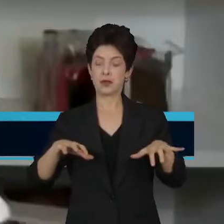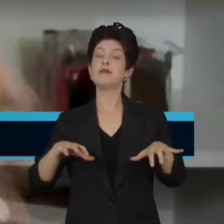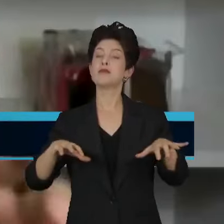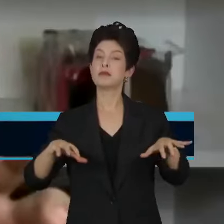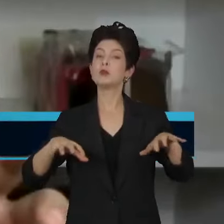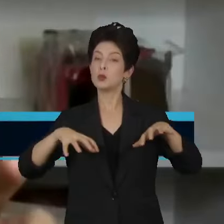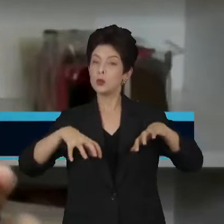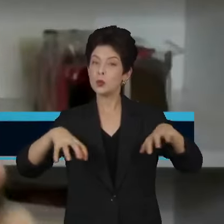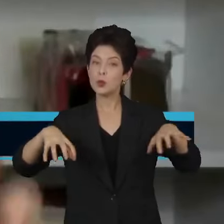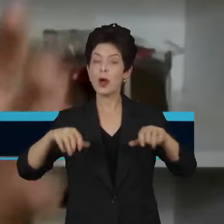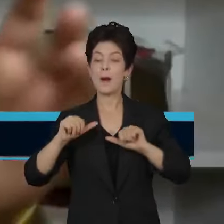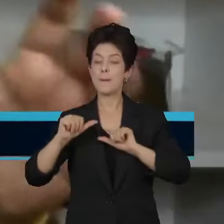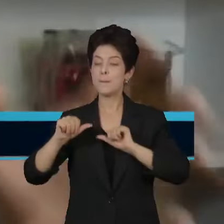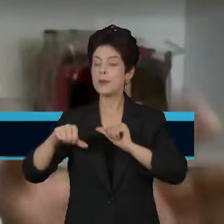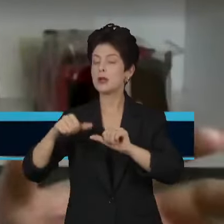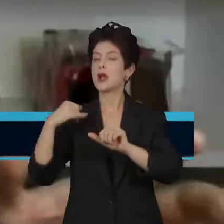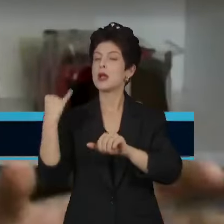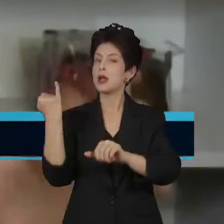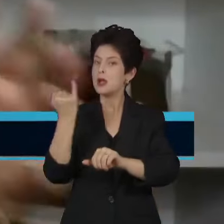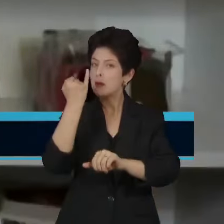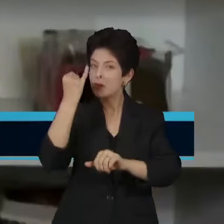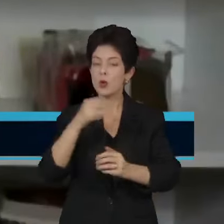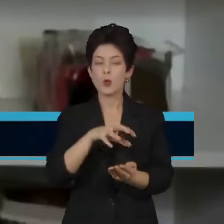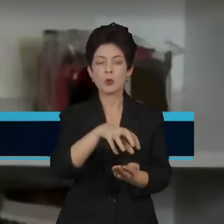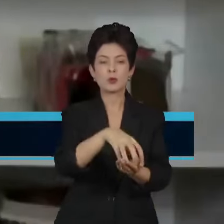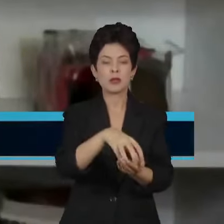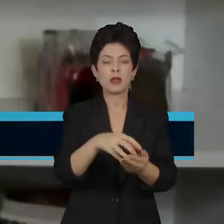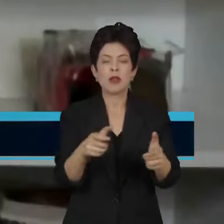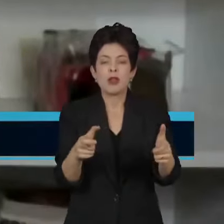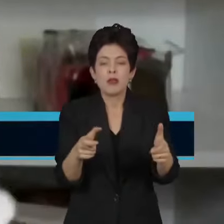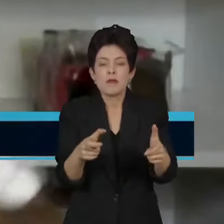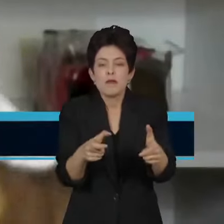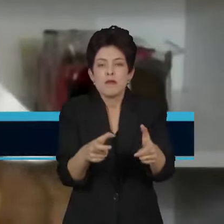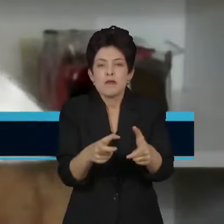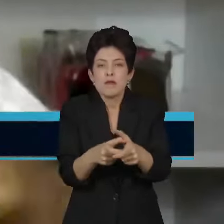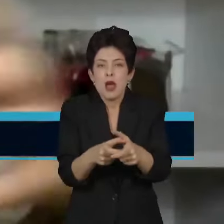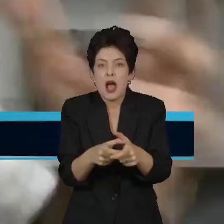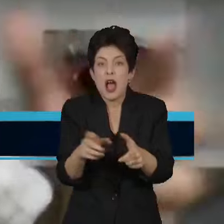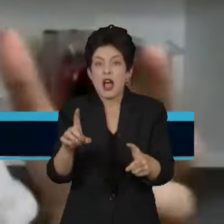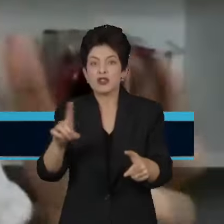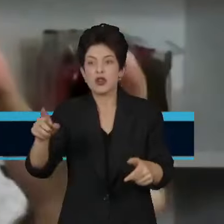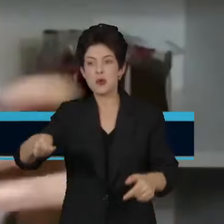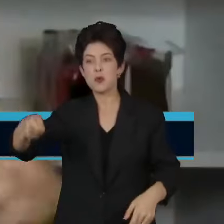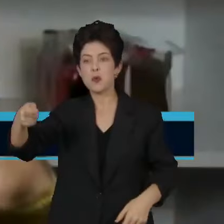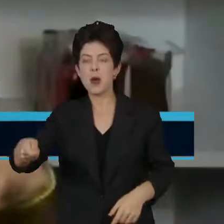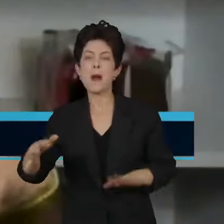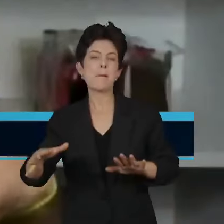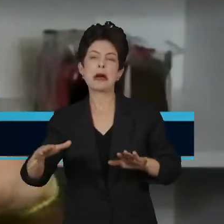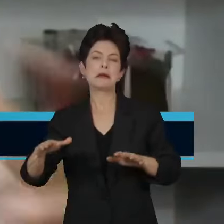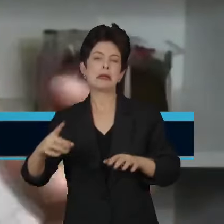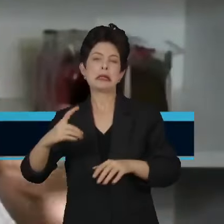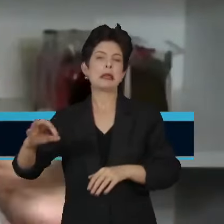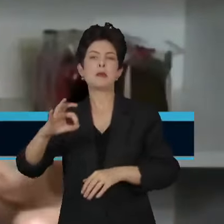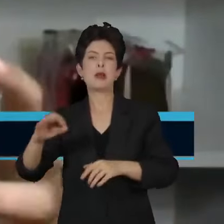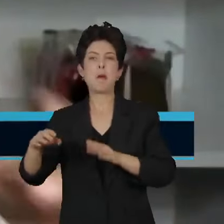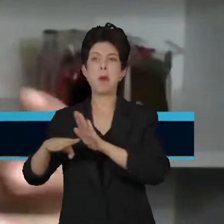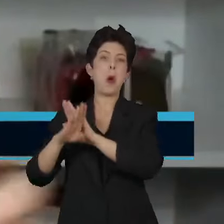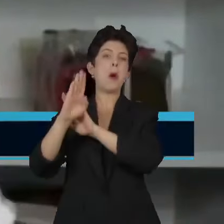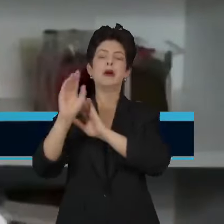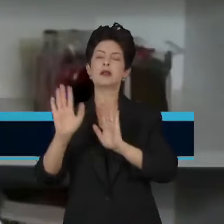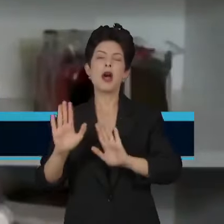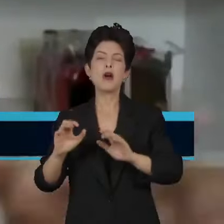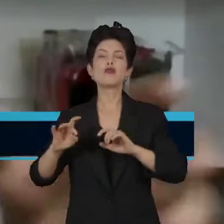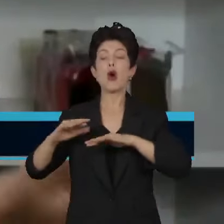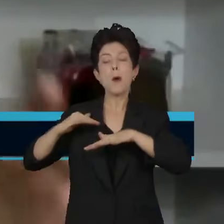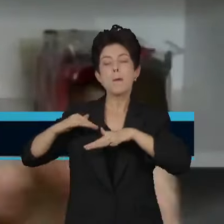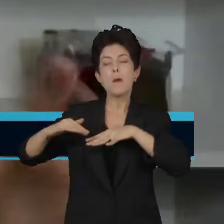lado, mudanças importantes em que o centro perde espaço para a extrema-direita, mas que não vira uma força absoluta, é um movimento.